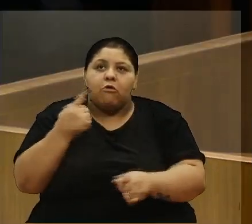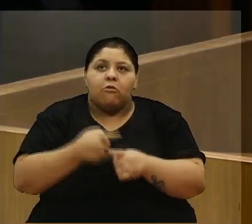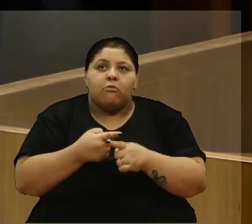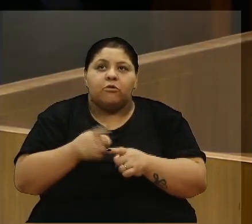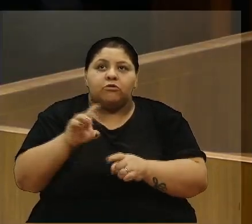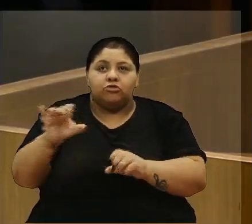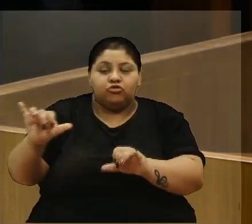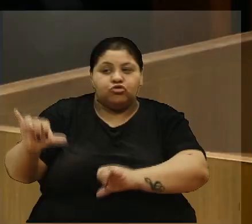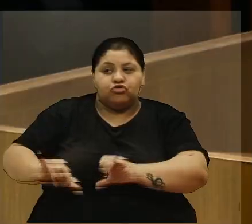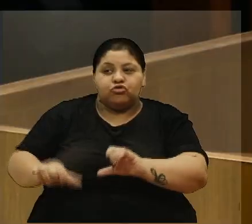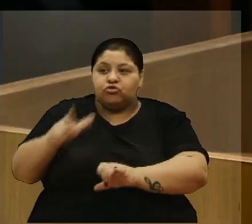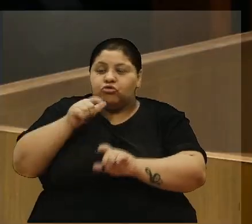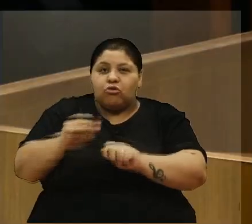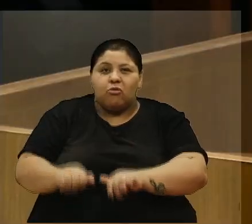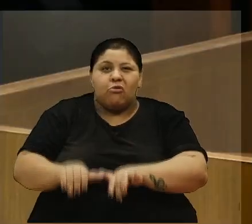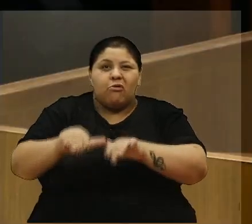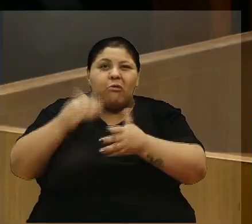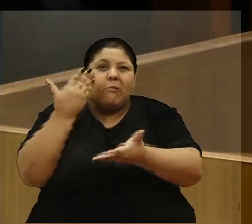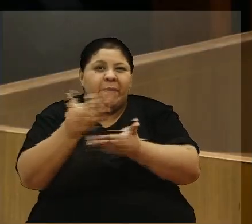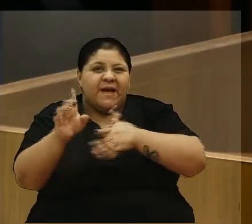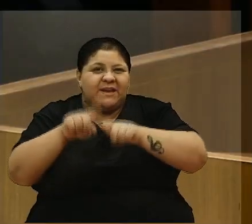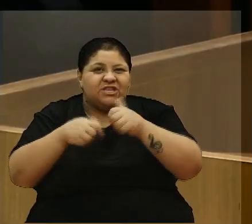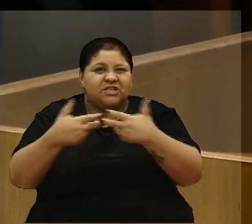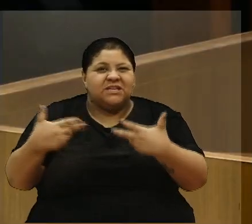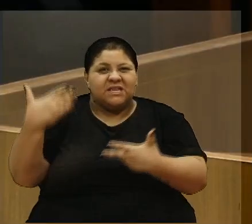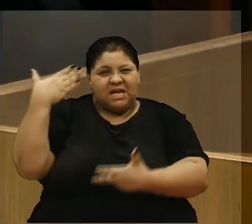sofre com alagamento, perde o seu imóvel, é que